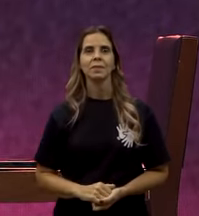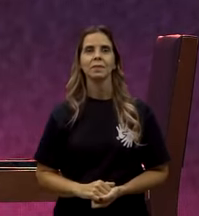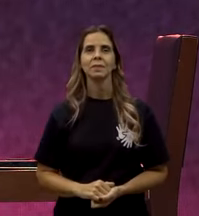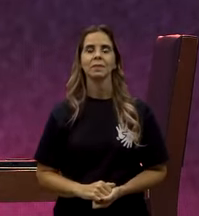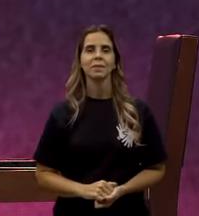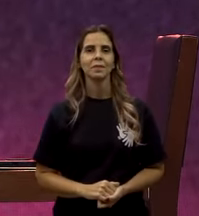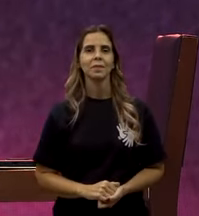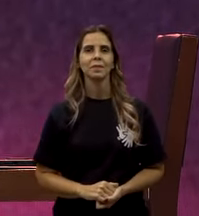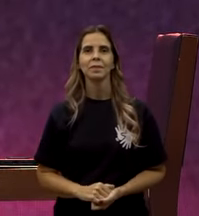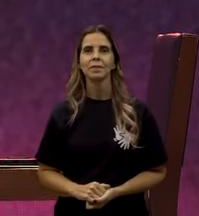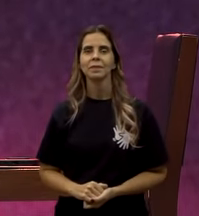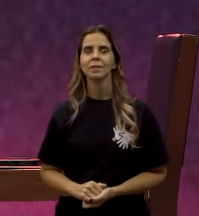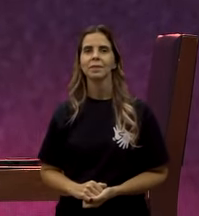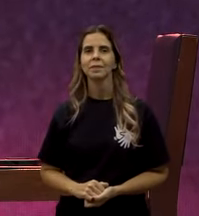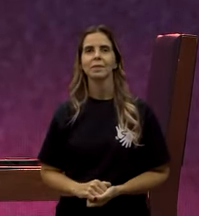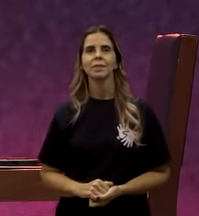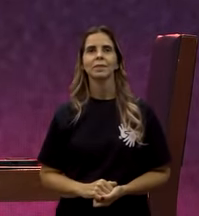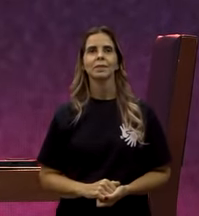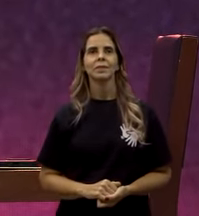sabe pregar